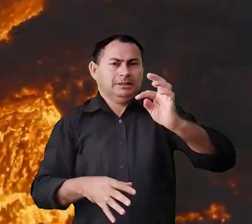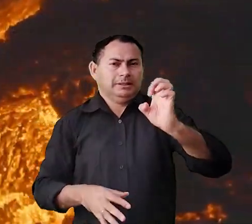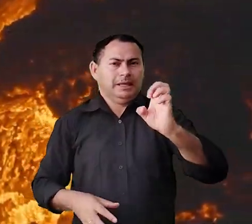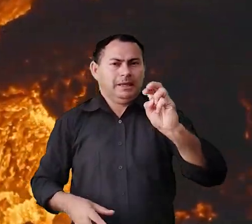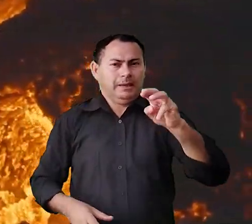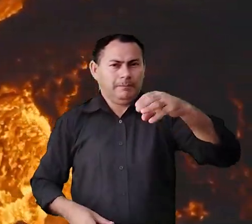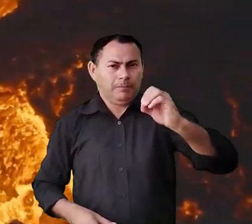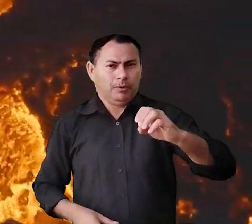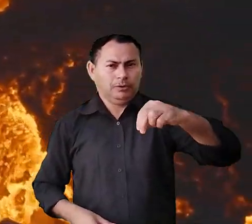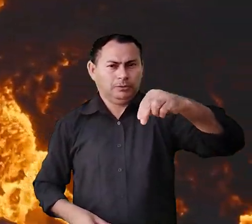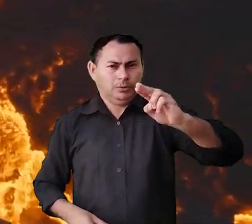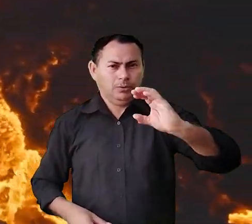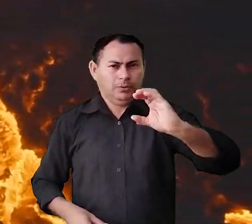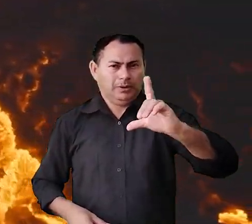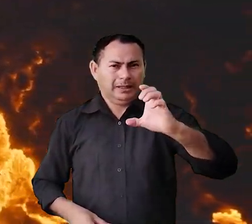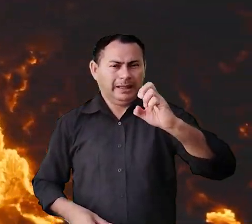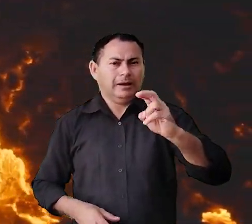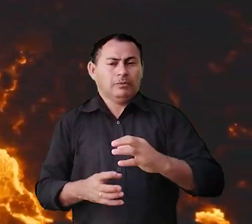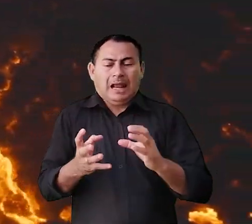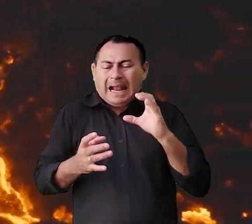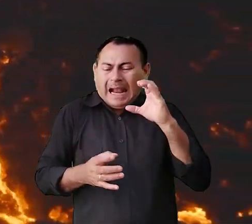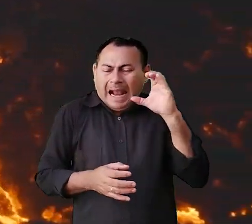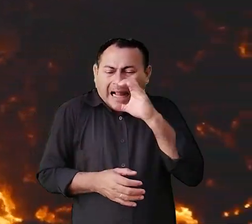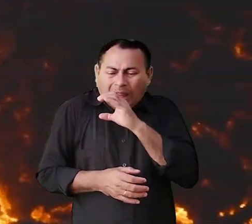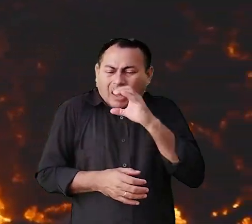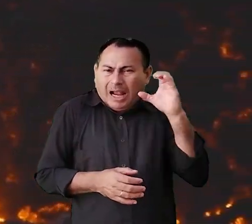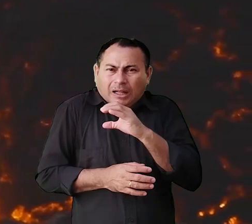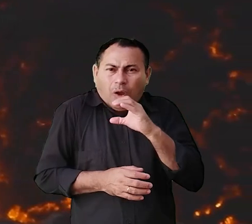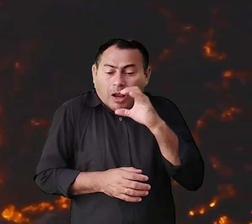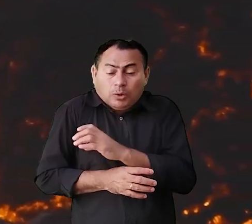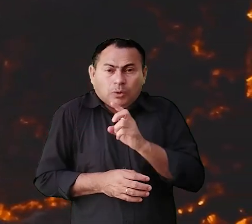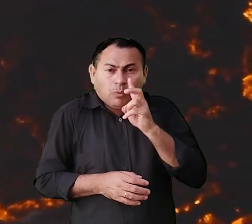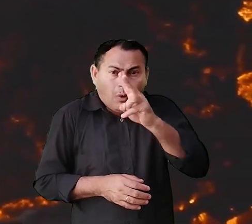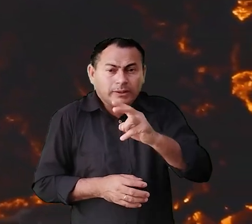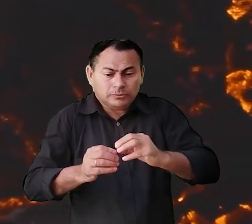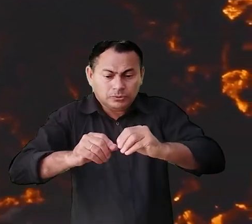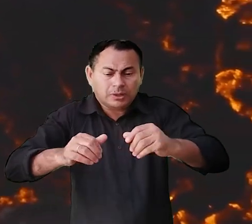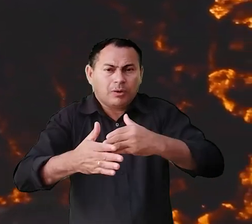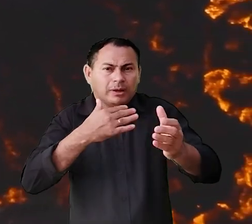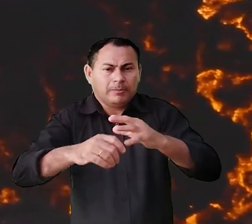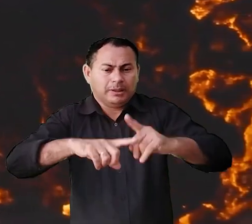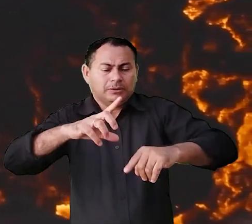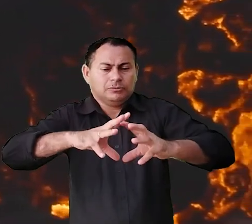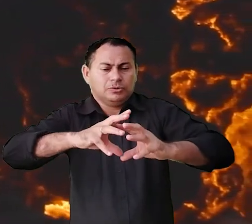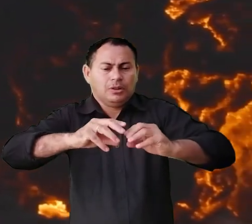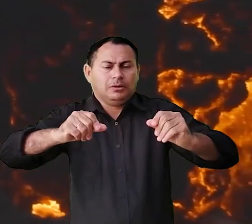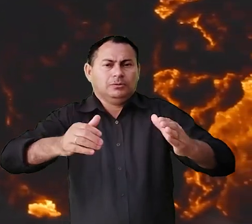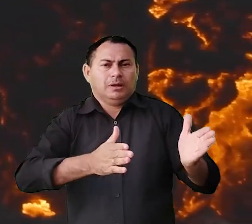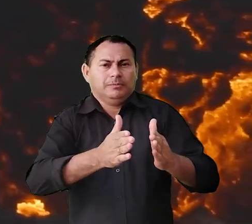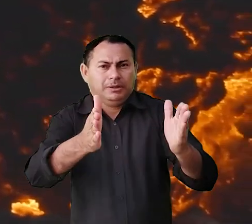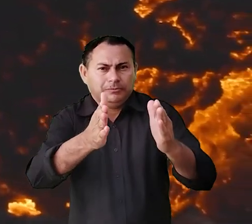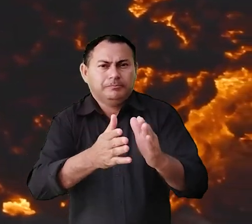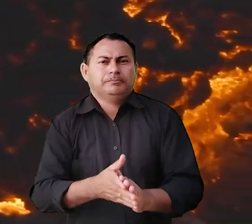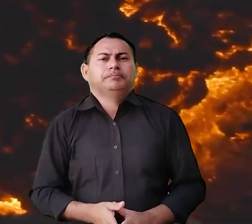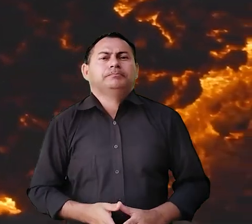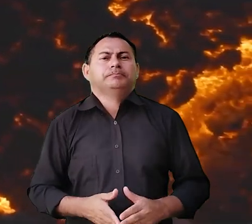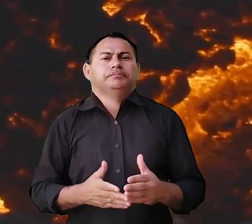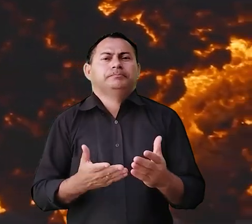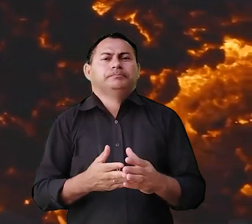explosão termonuclear é um calor tão intenso, que derrete qualquer material no seu